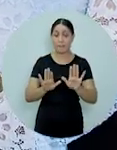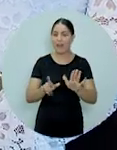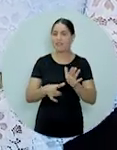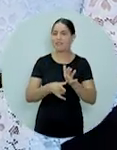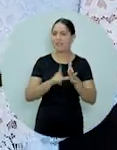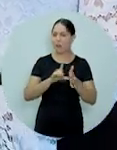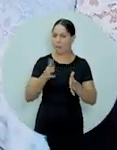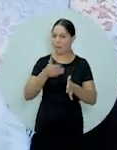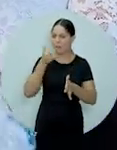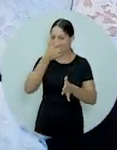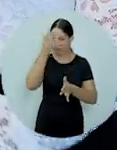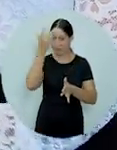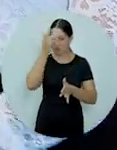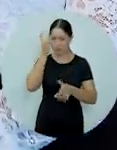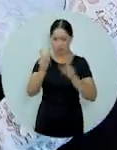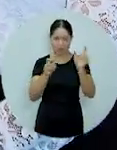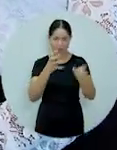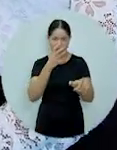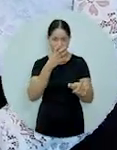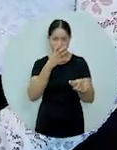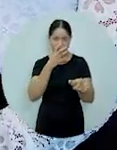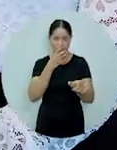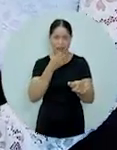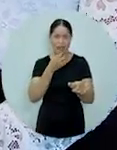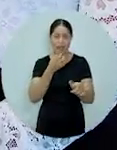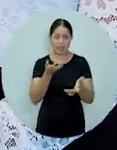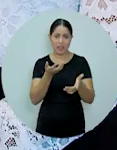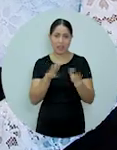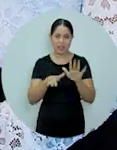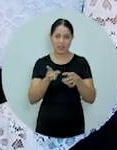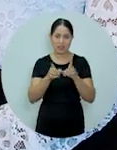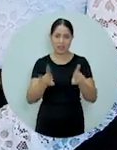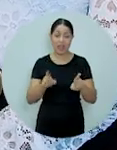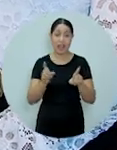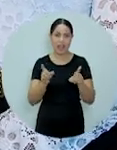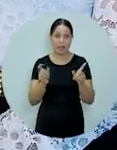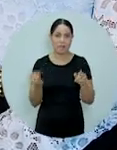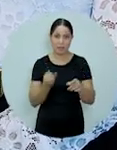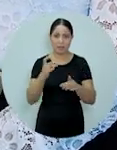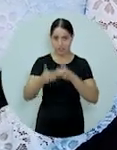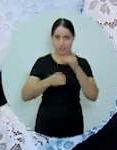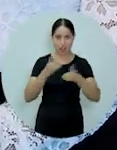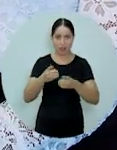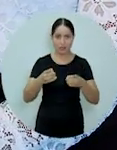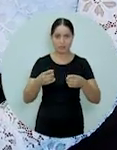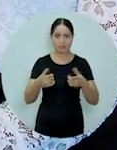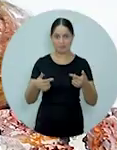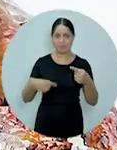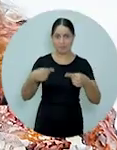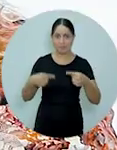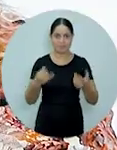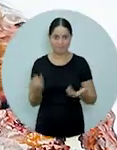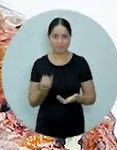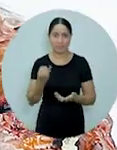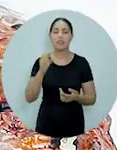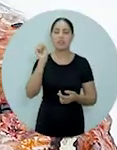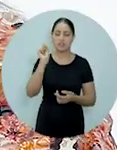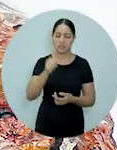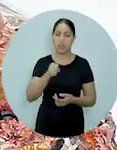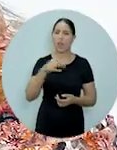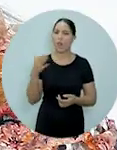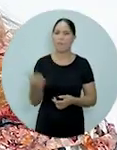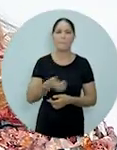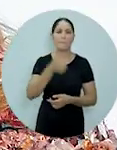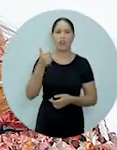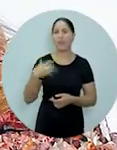então a melhor recomendação para quem está assistindo a gente, talvez que está passando por esse processo, é o diálogo. Sempre. O diálogo é